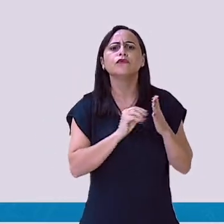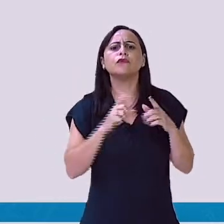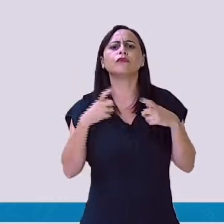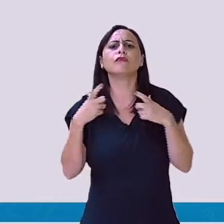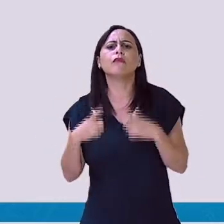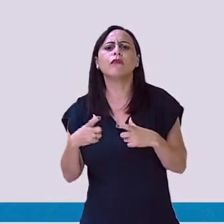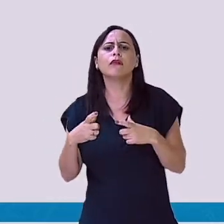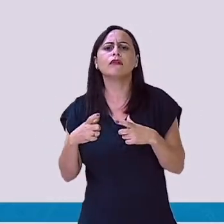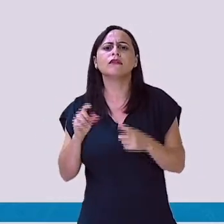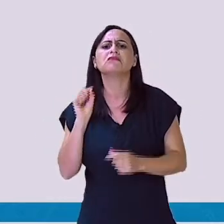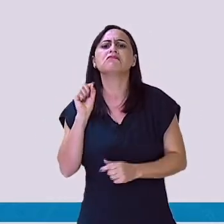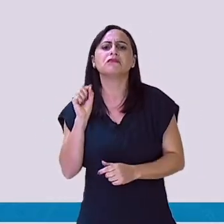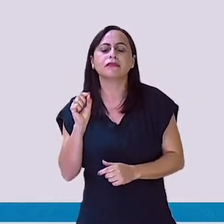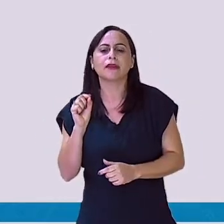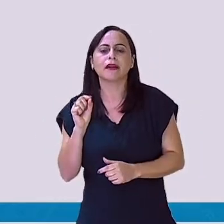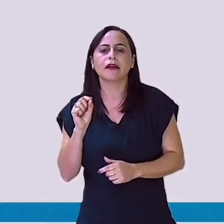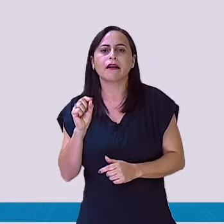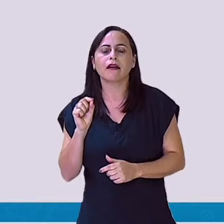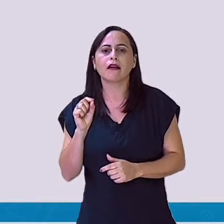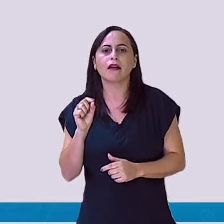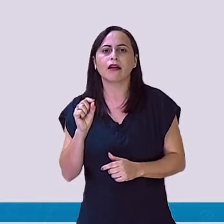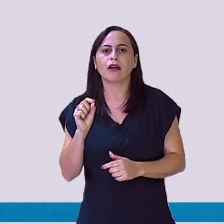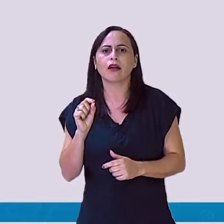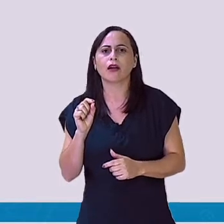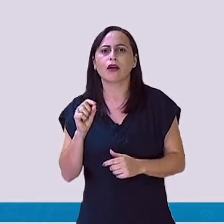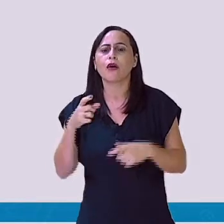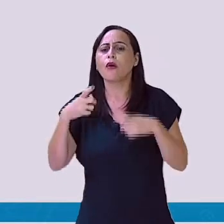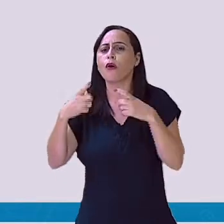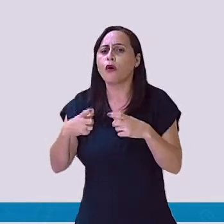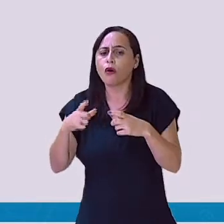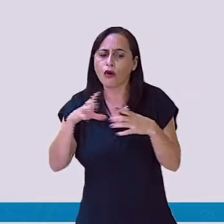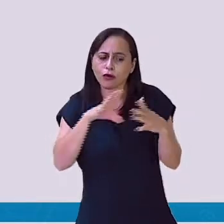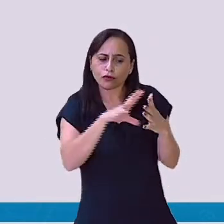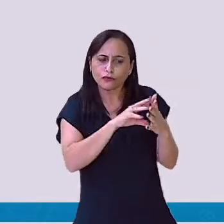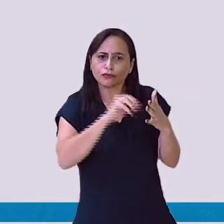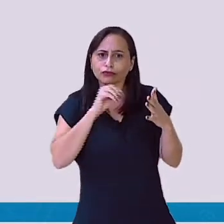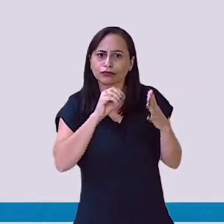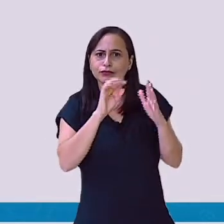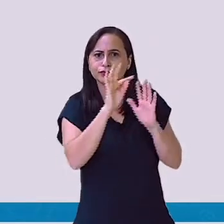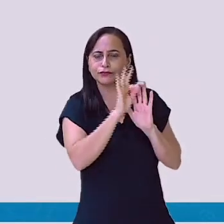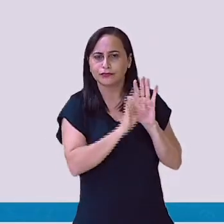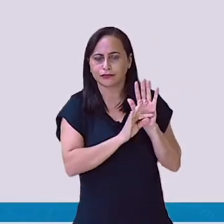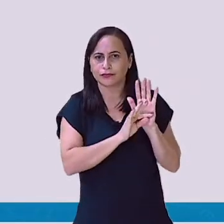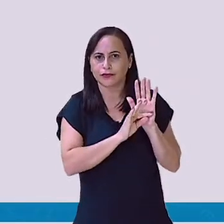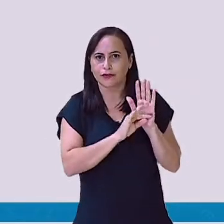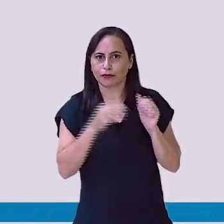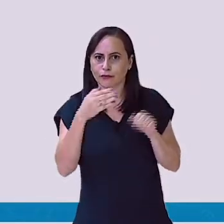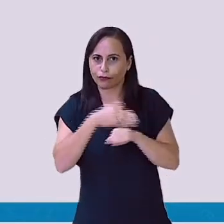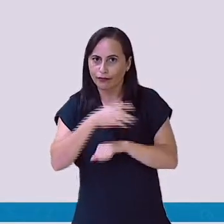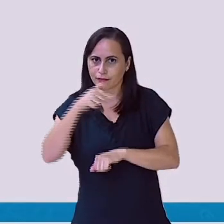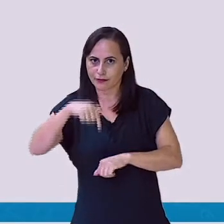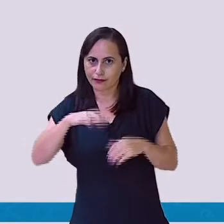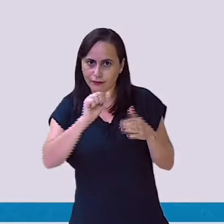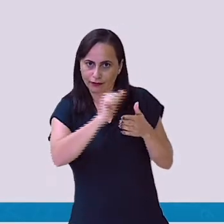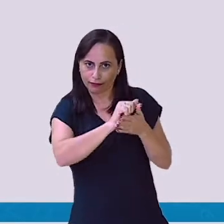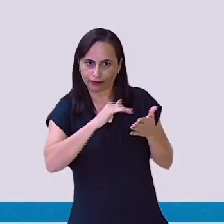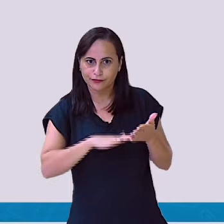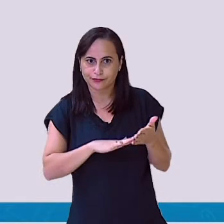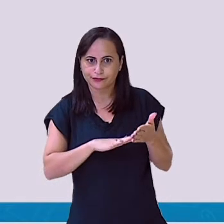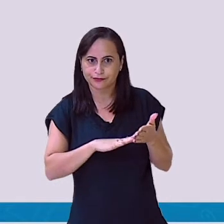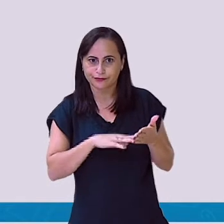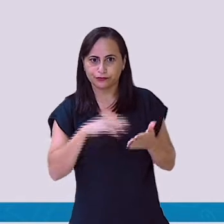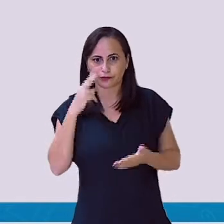fonte, professora? De onde foi retirado esse texto para que ele chegasse até essa atividade aqui? Ele